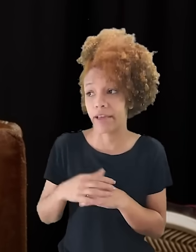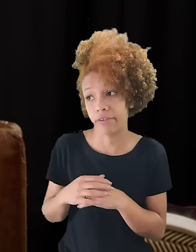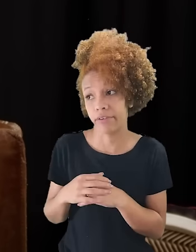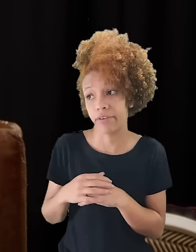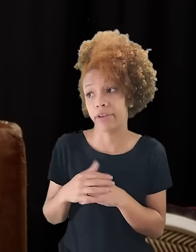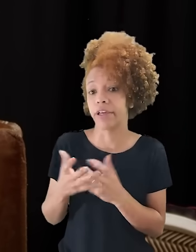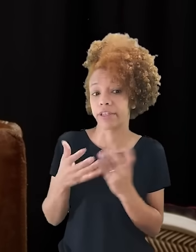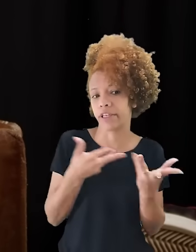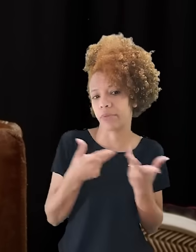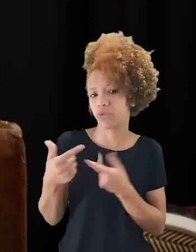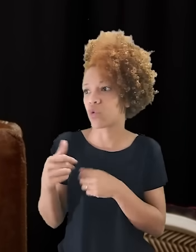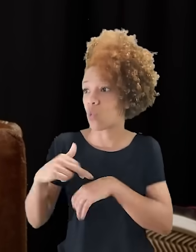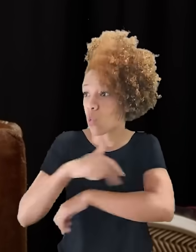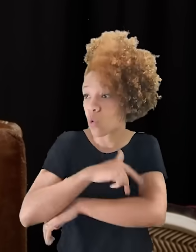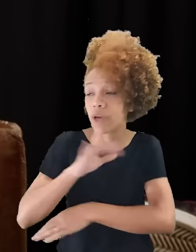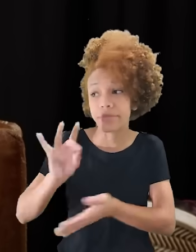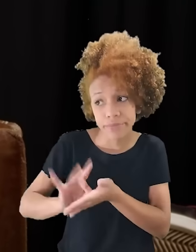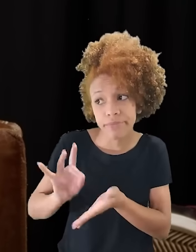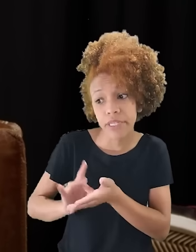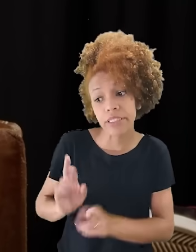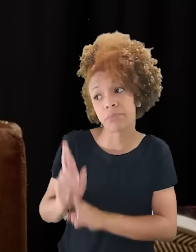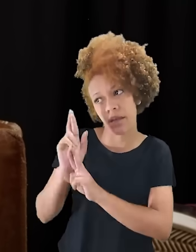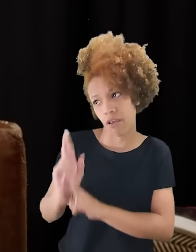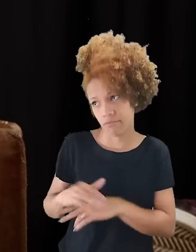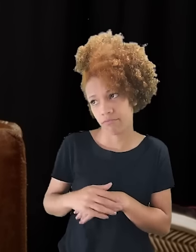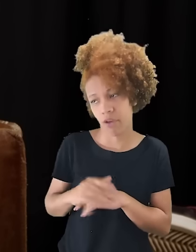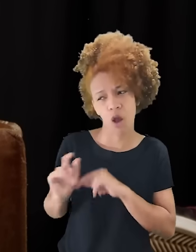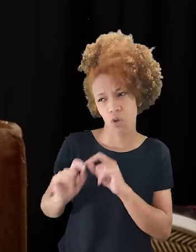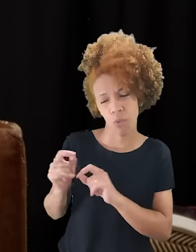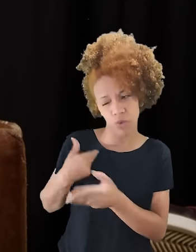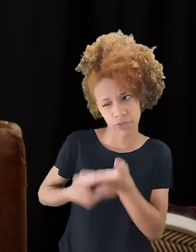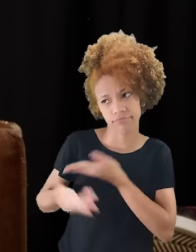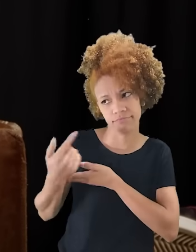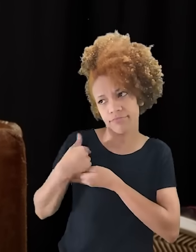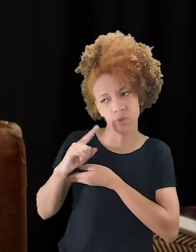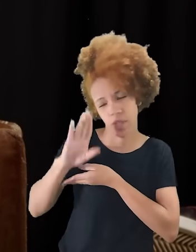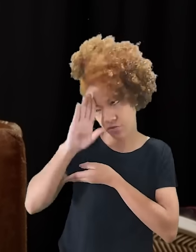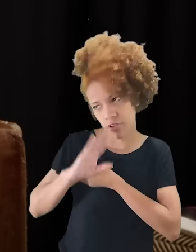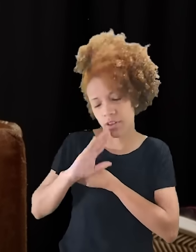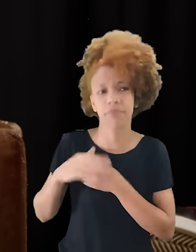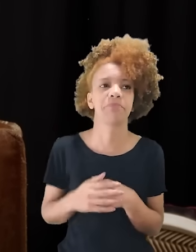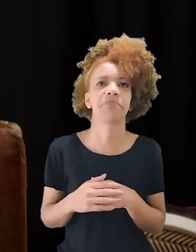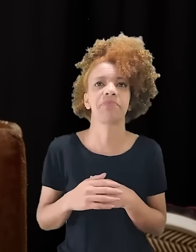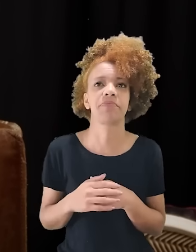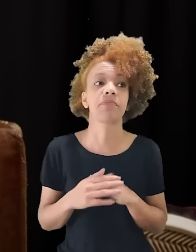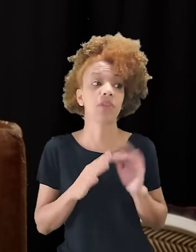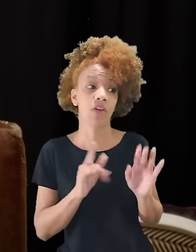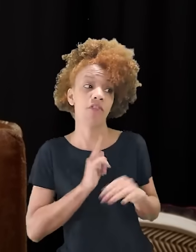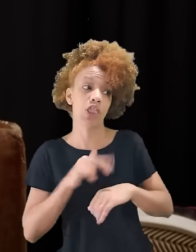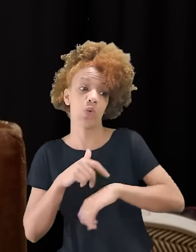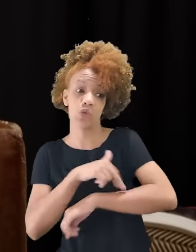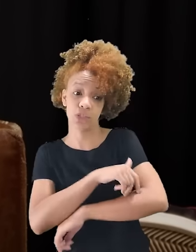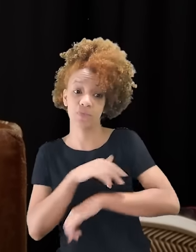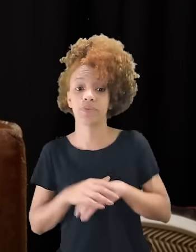tava ia me fornecer um desfile com certeza ela esperar algo esperava alguma coisa em troca né não era de graça e aí ela falou assim